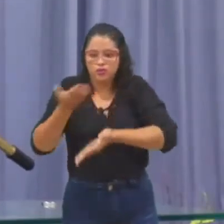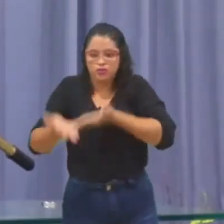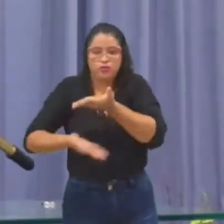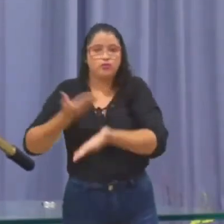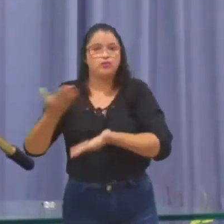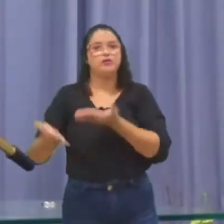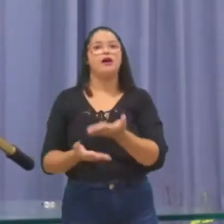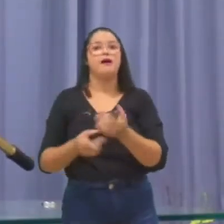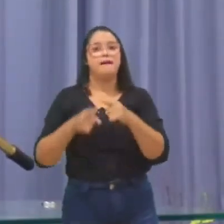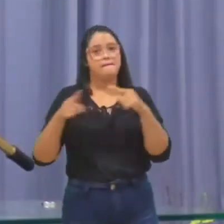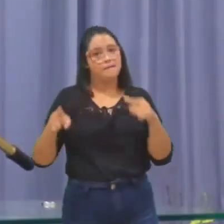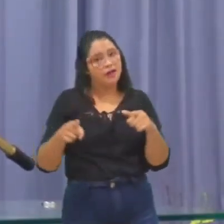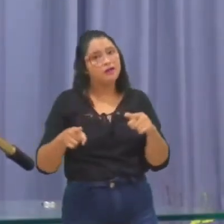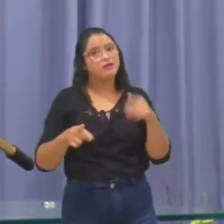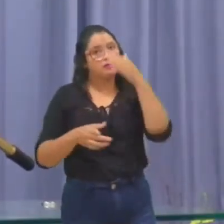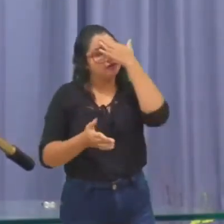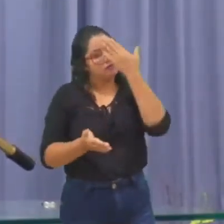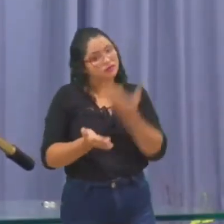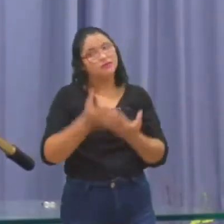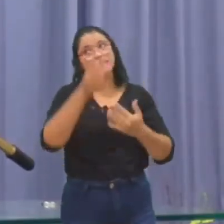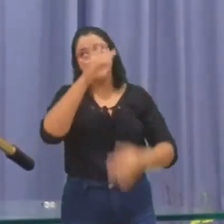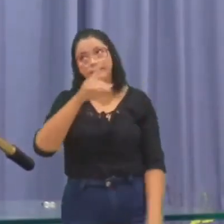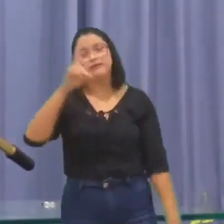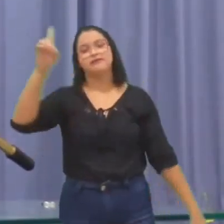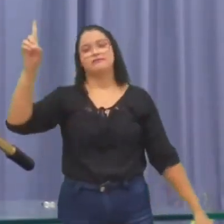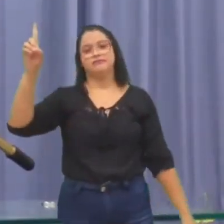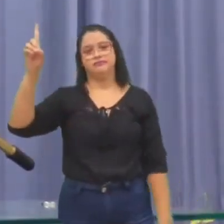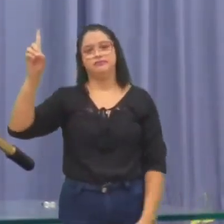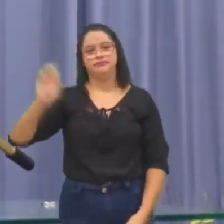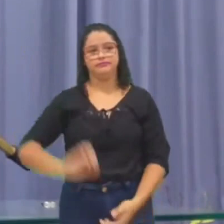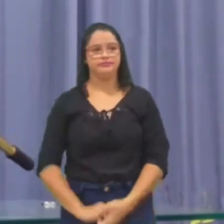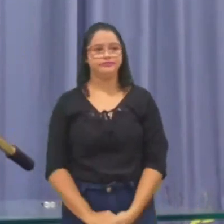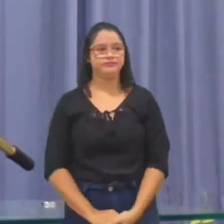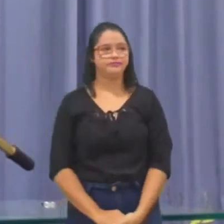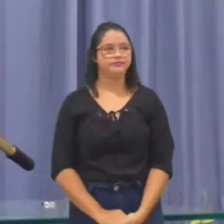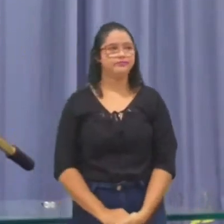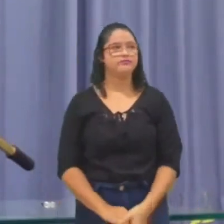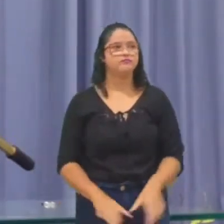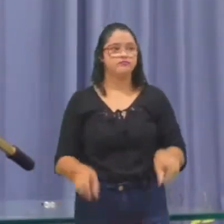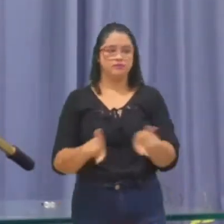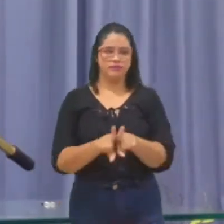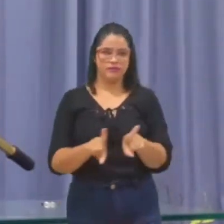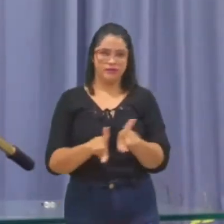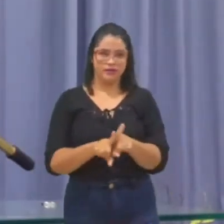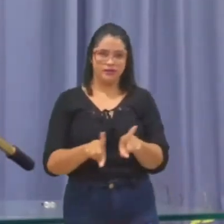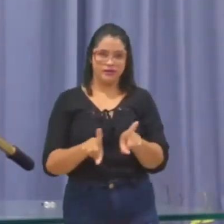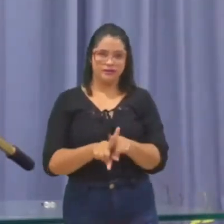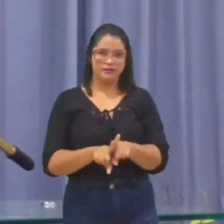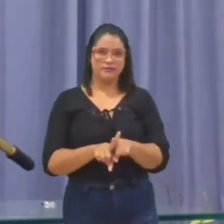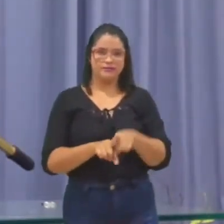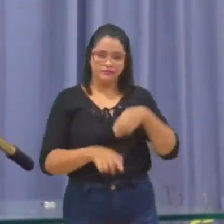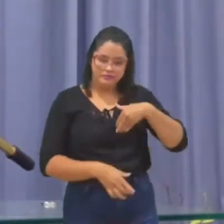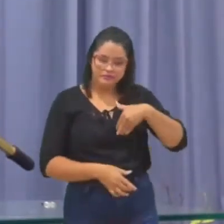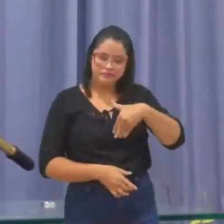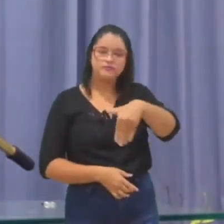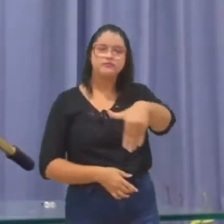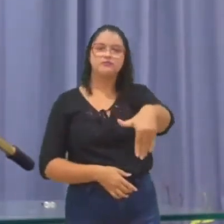mas confiando em Deus. E assim nós vamos